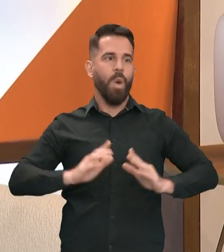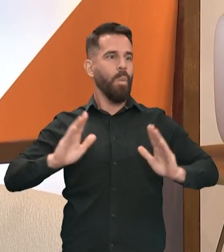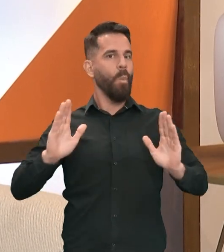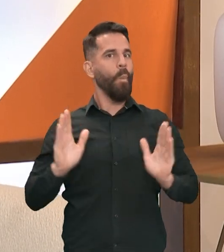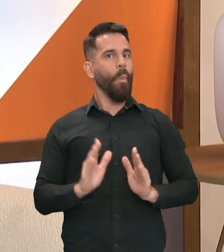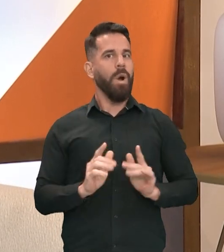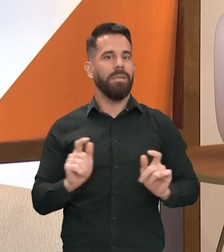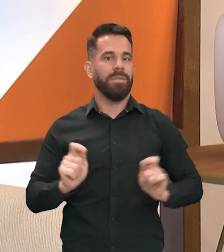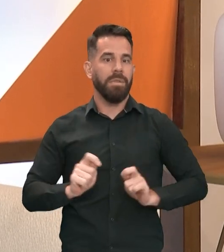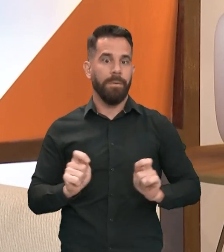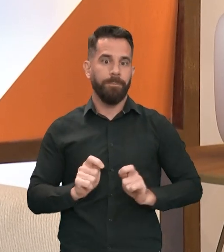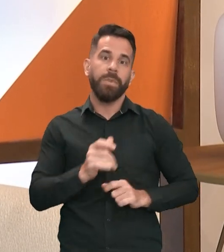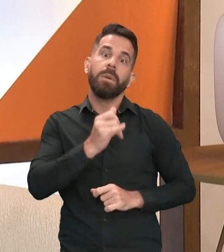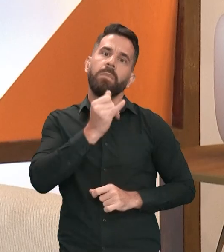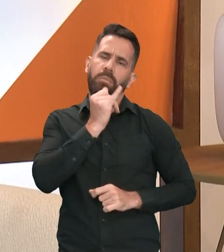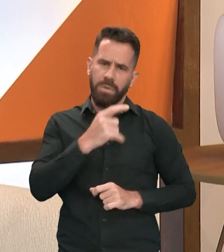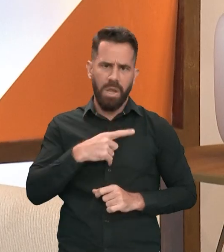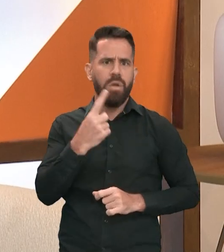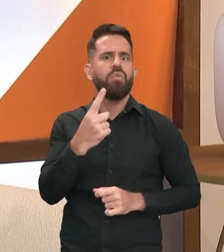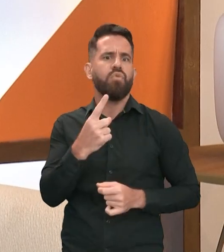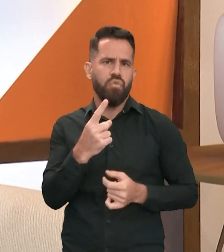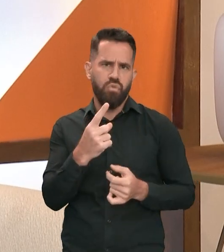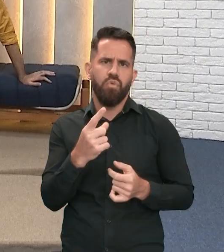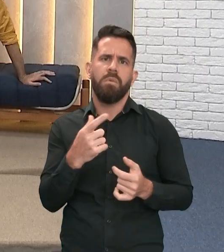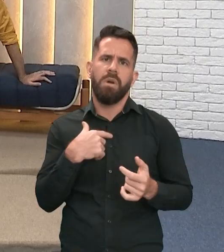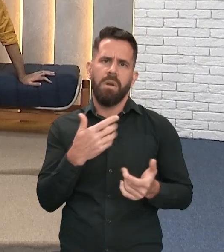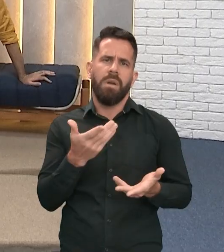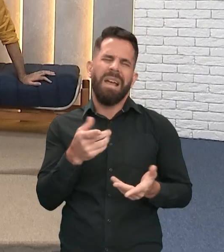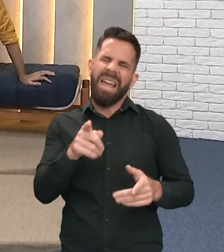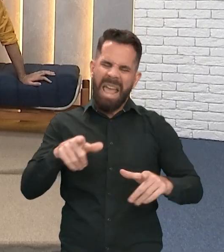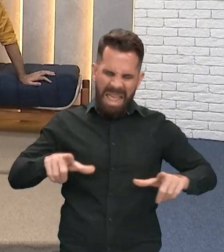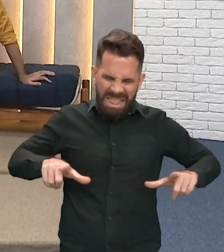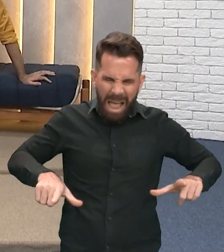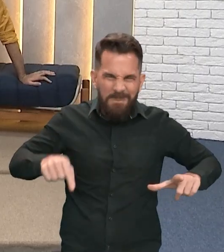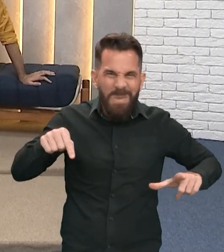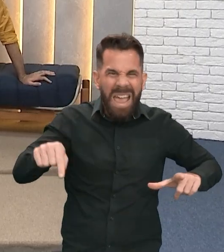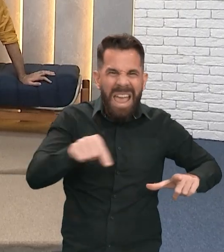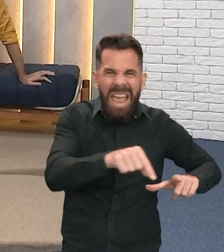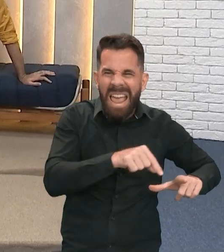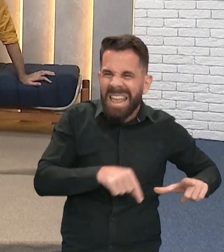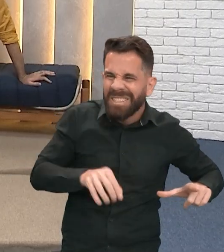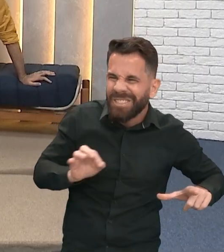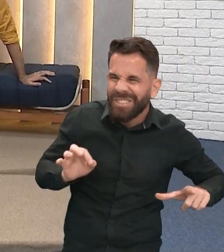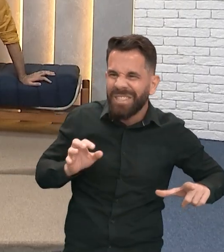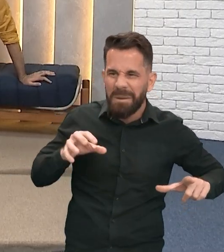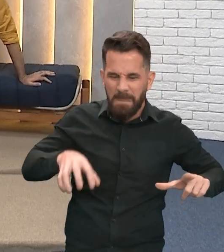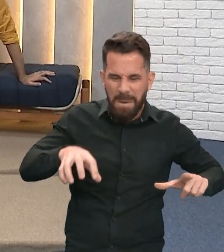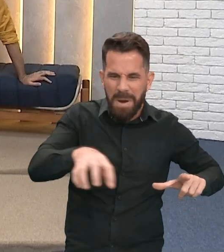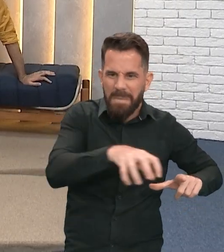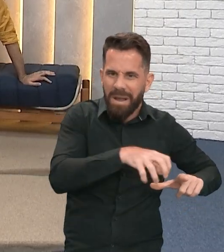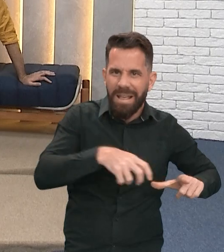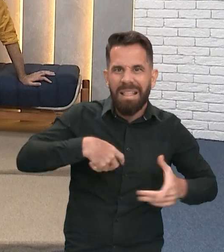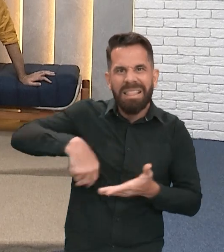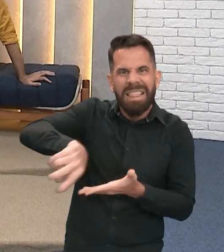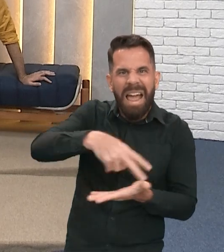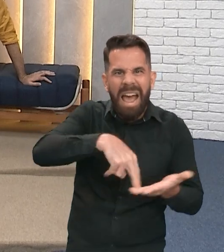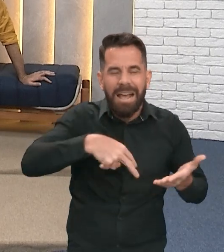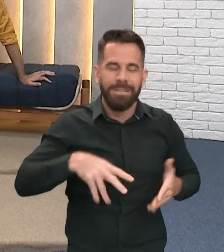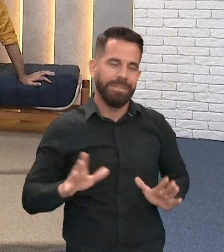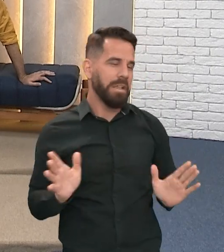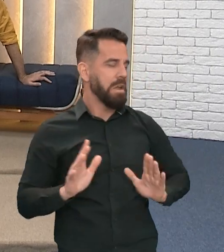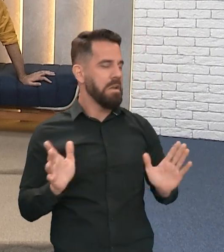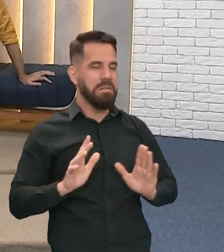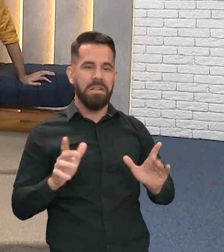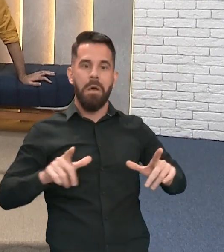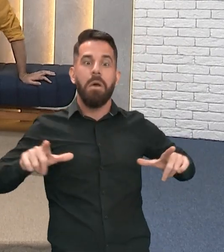calcula quantas gramas você está perdendo. Na sua época já não era mais o tapete no chão que você ia apertando. Não, mas meu sonho de época quando eu vejo o filme assim, e nesses de tapete